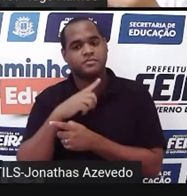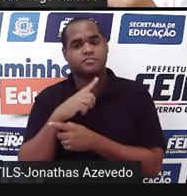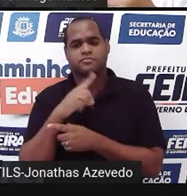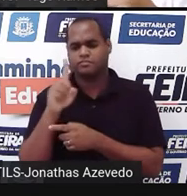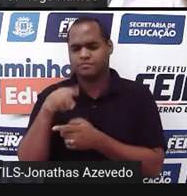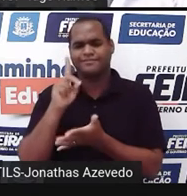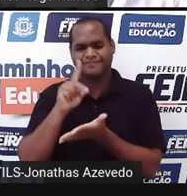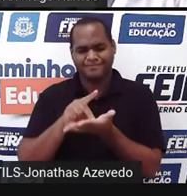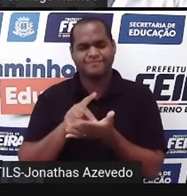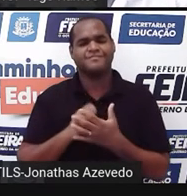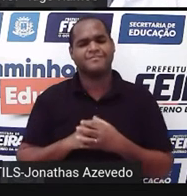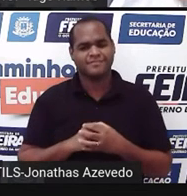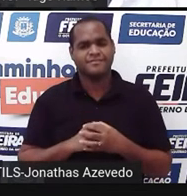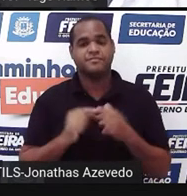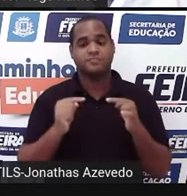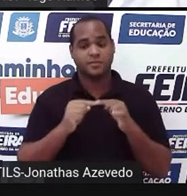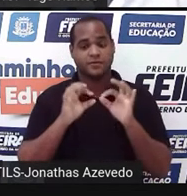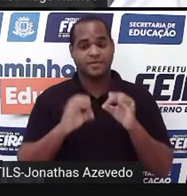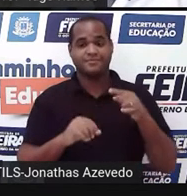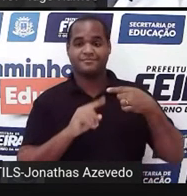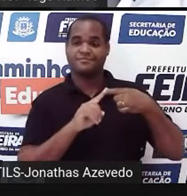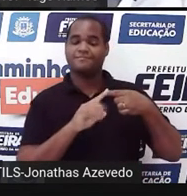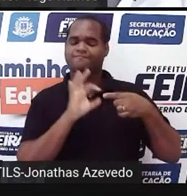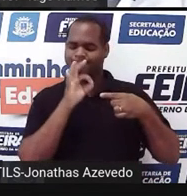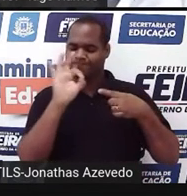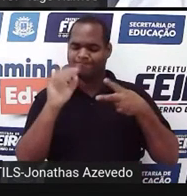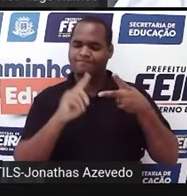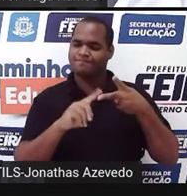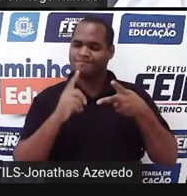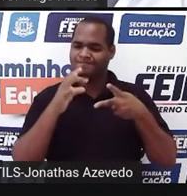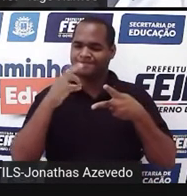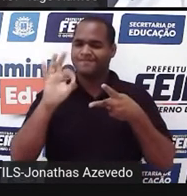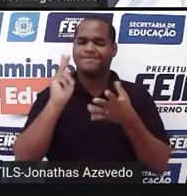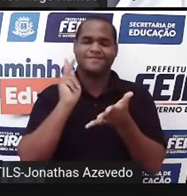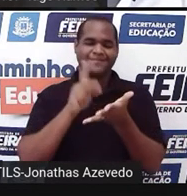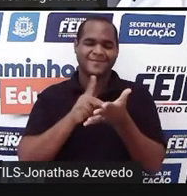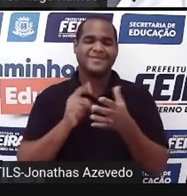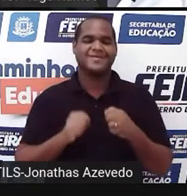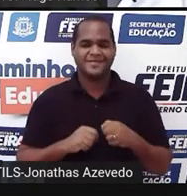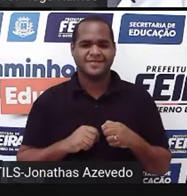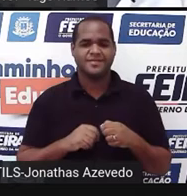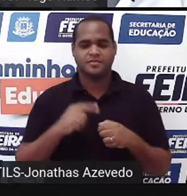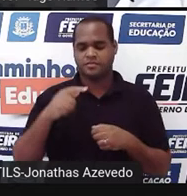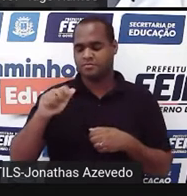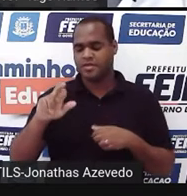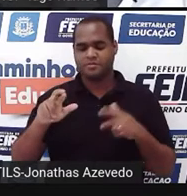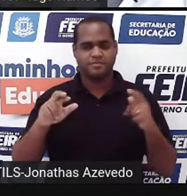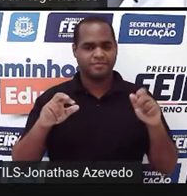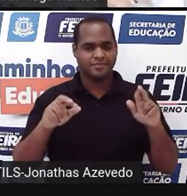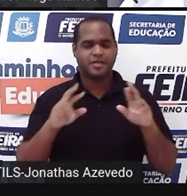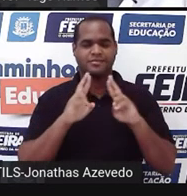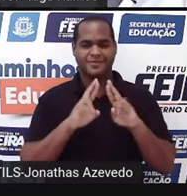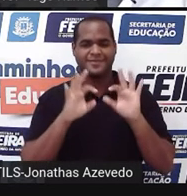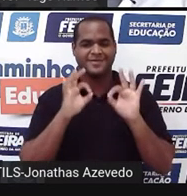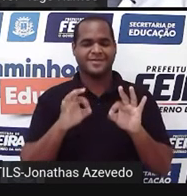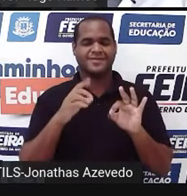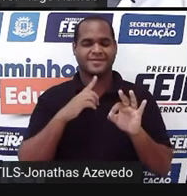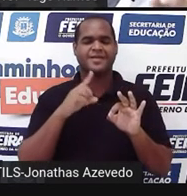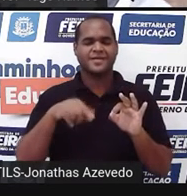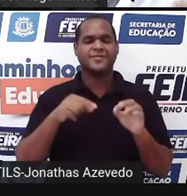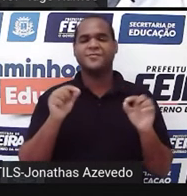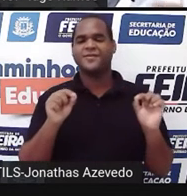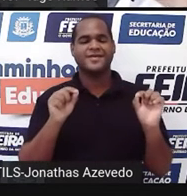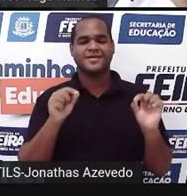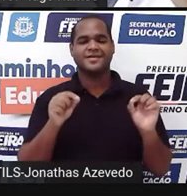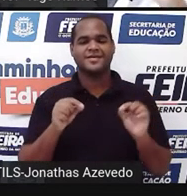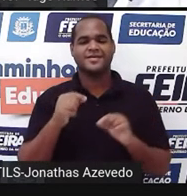verdade então foi verdade na primeira foi verdade na segunda por isso o parque resolva as equações é esse par